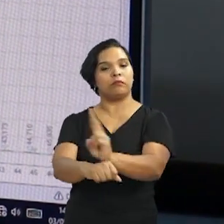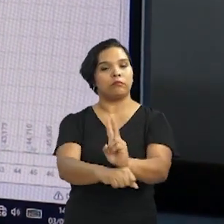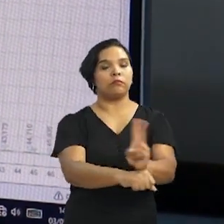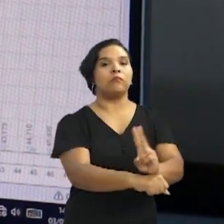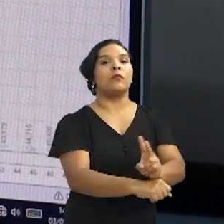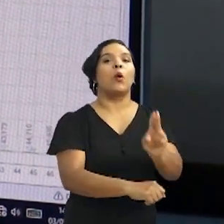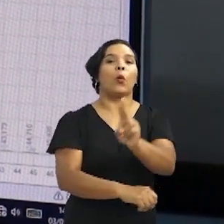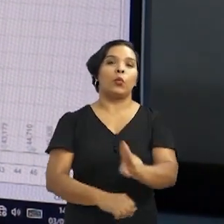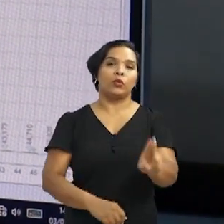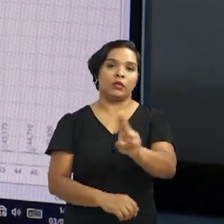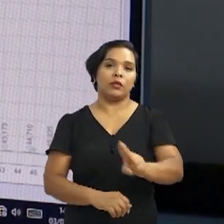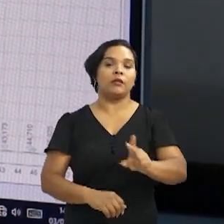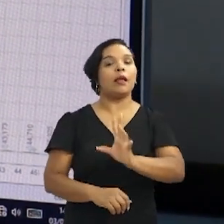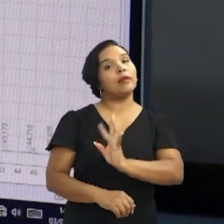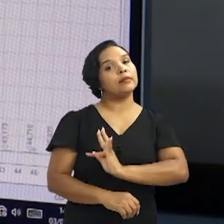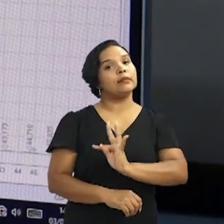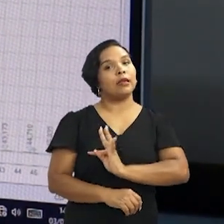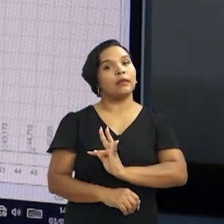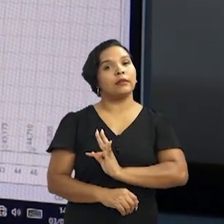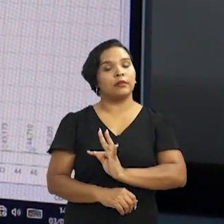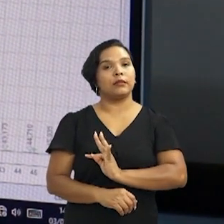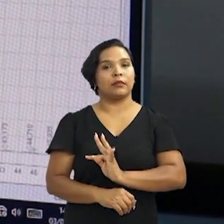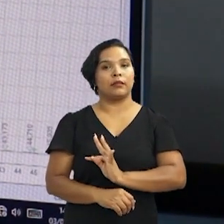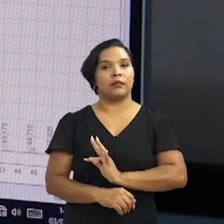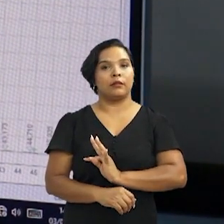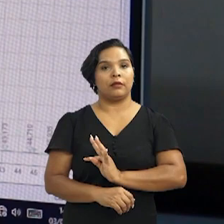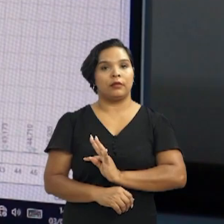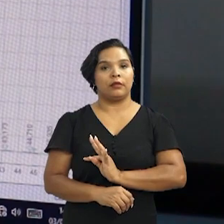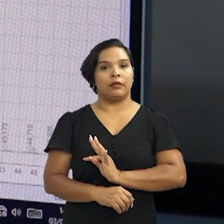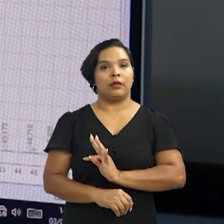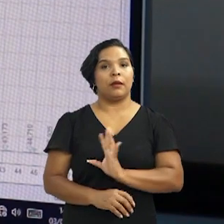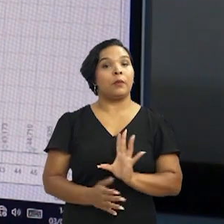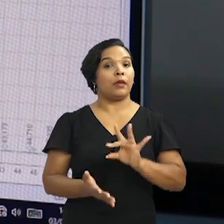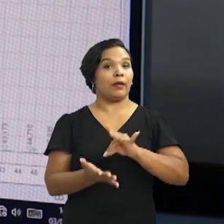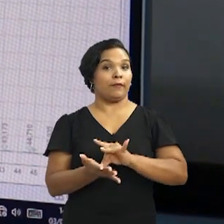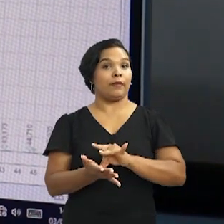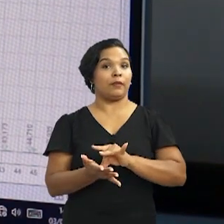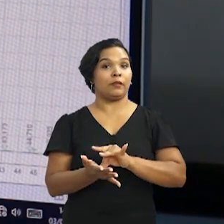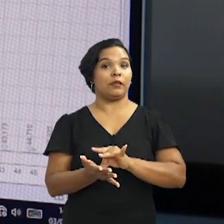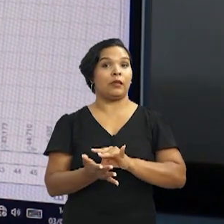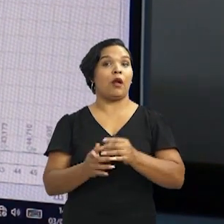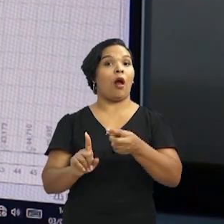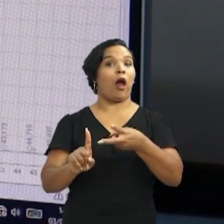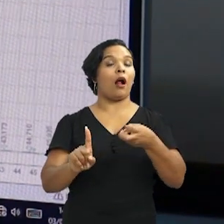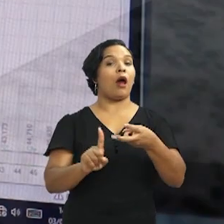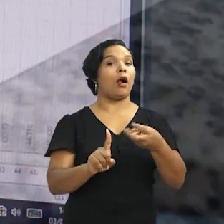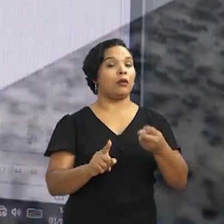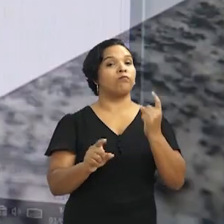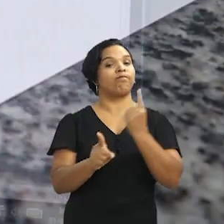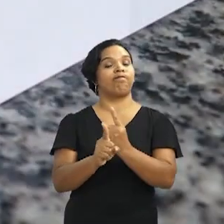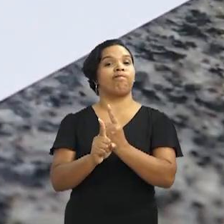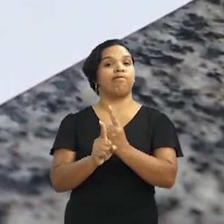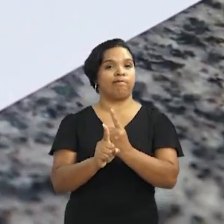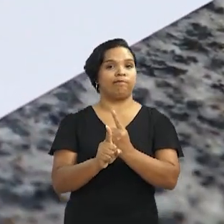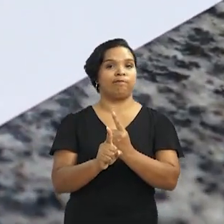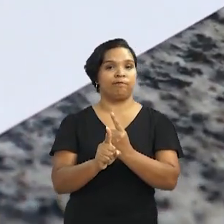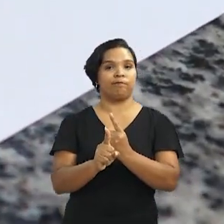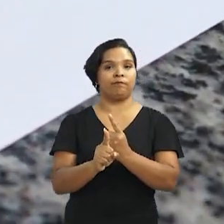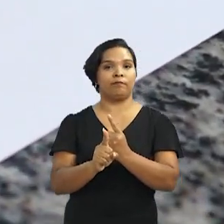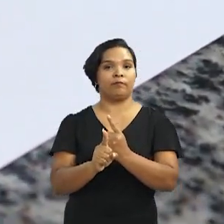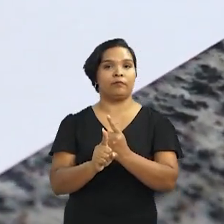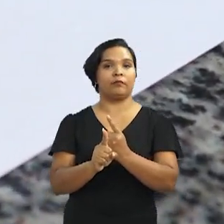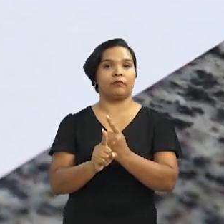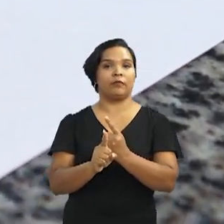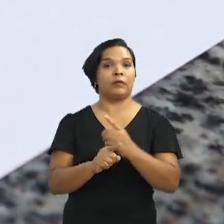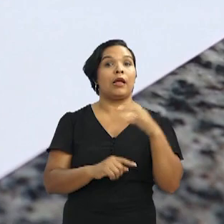fiscalizadores cada vez mais utilizem essas técnicas para realizar essa detecção dessas fraudes, né, por